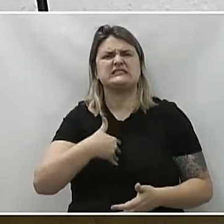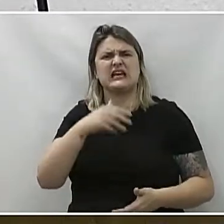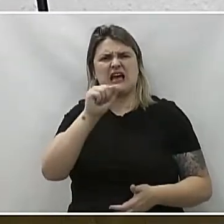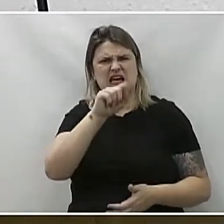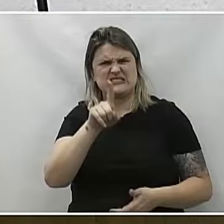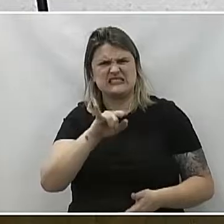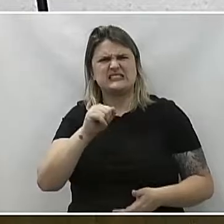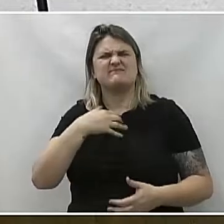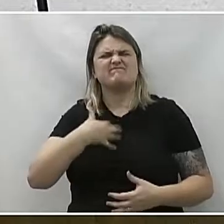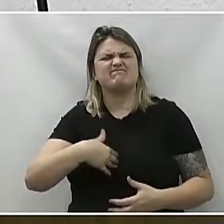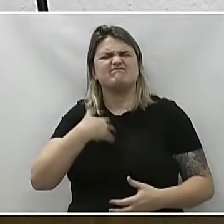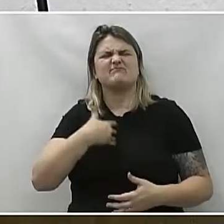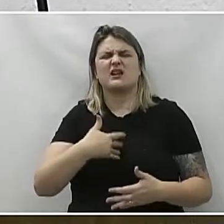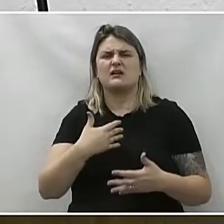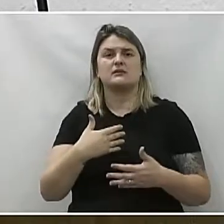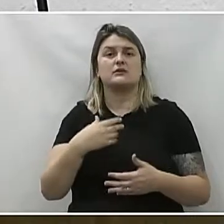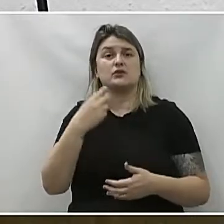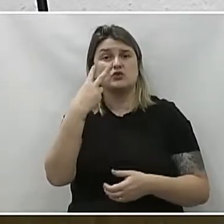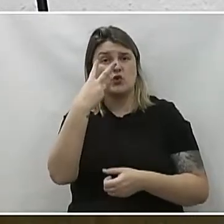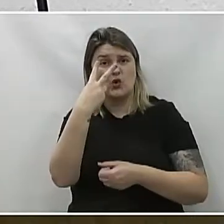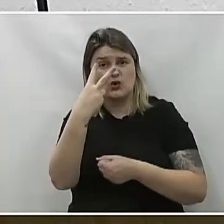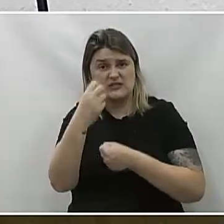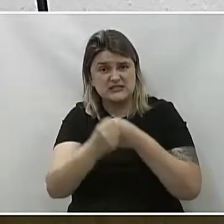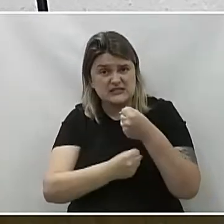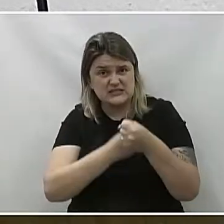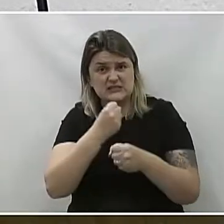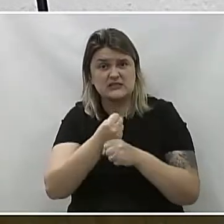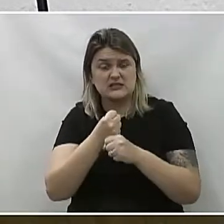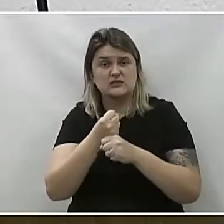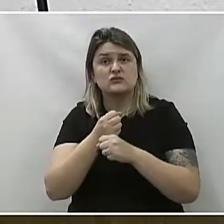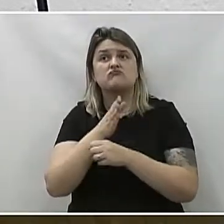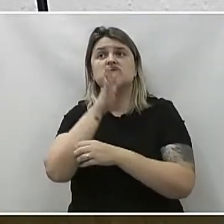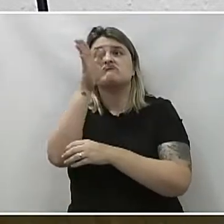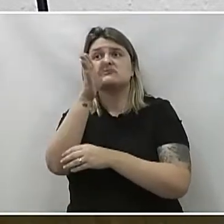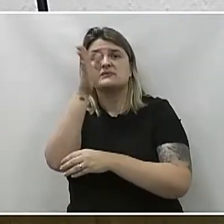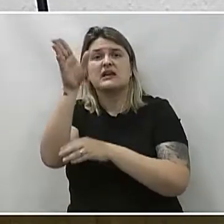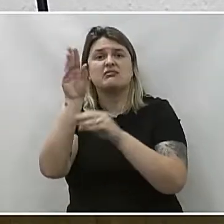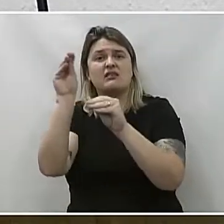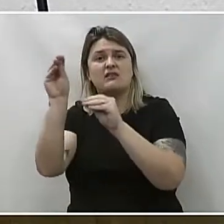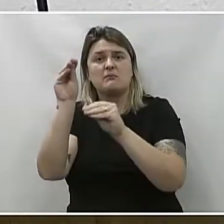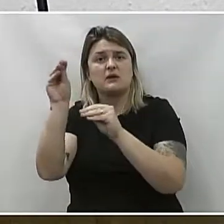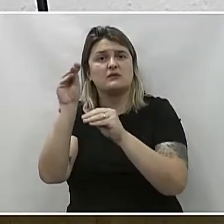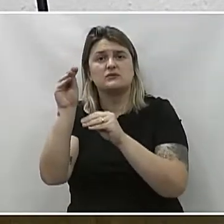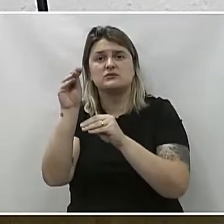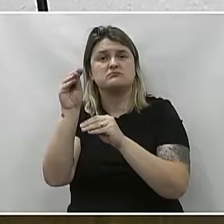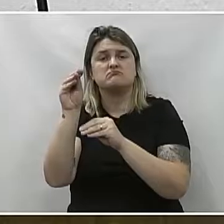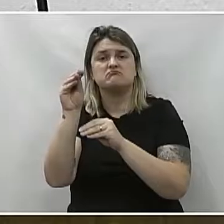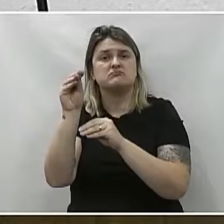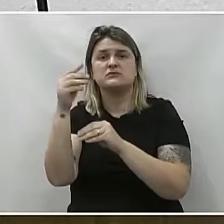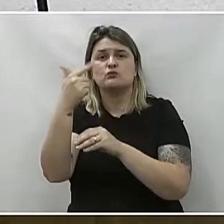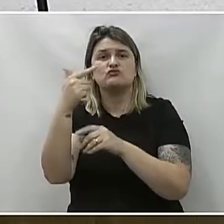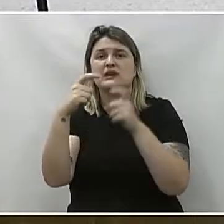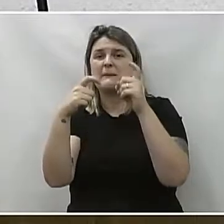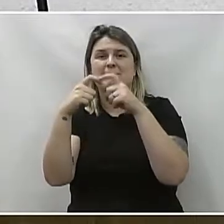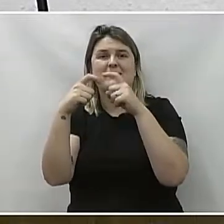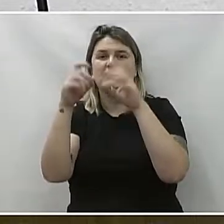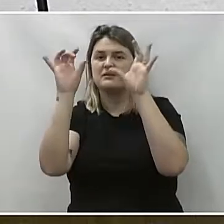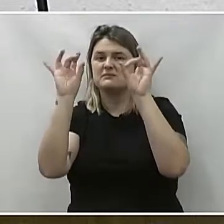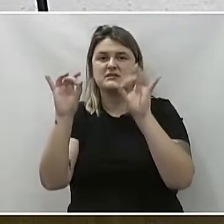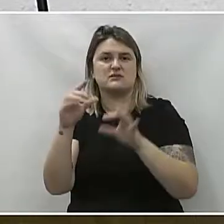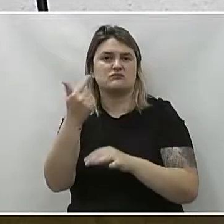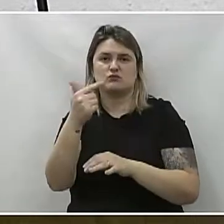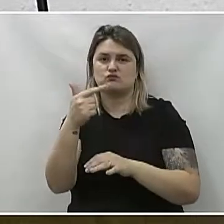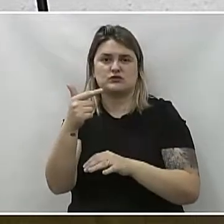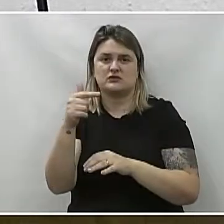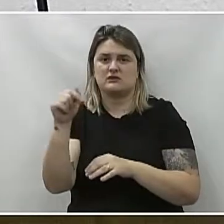coisa, né? Em 2 anos, dos últimos 2 anos que ele procurou tratamento aqui, ele não viu nenhum especialista